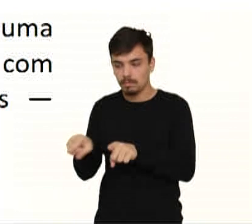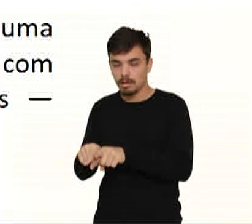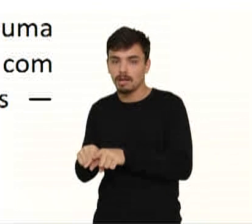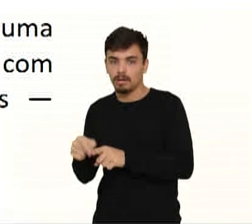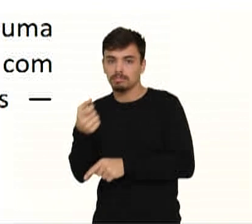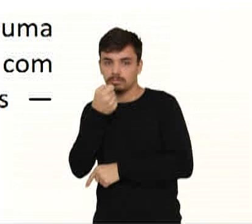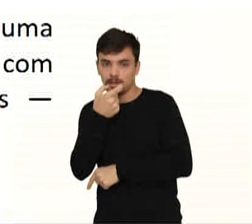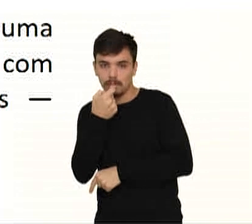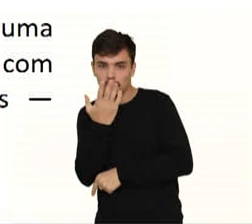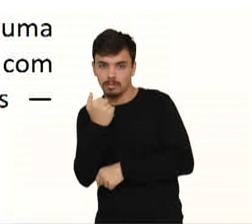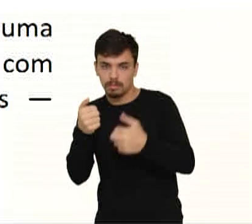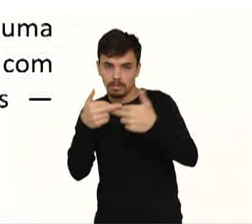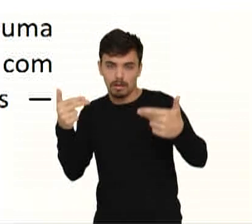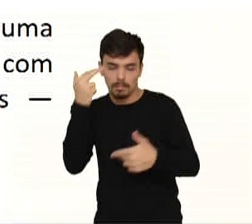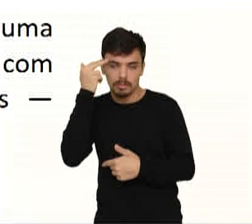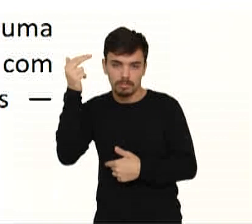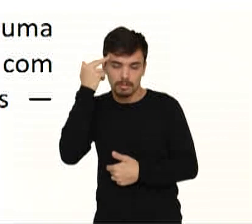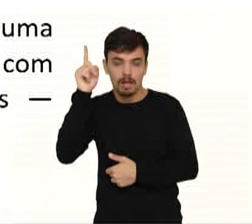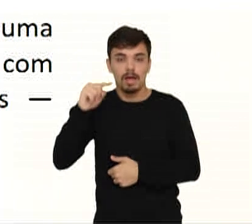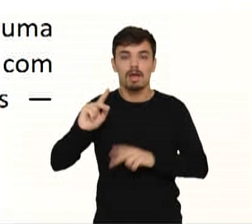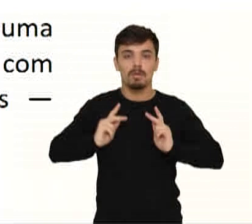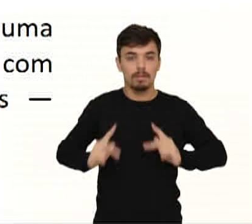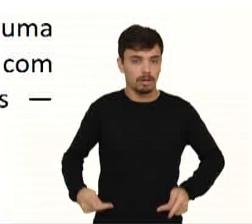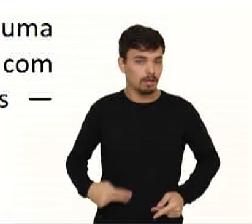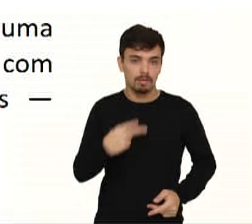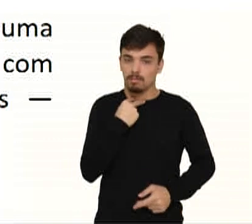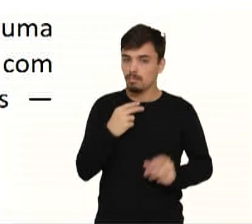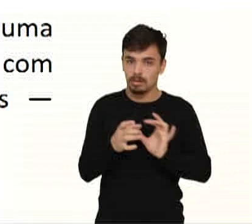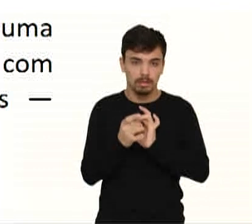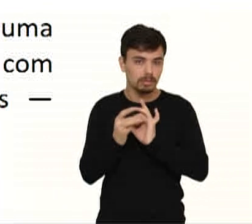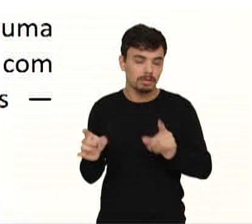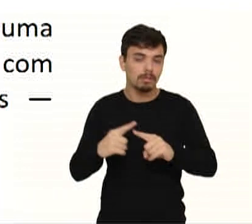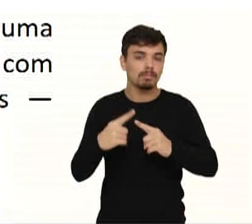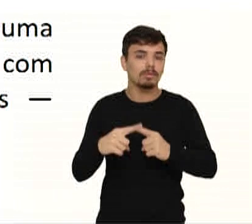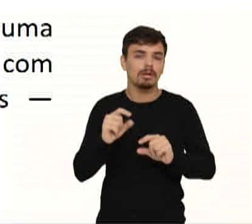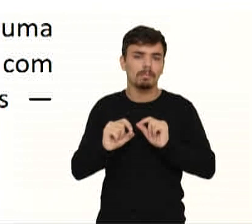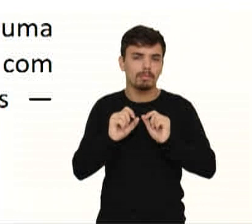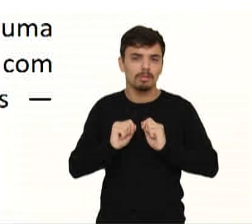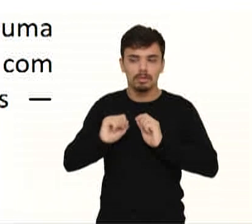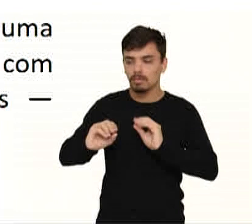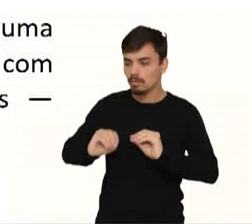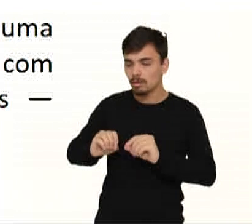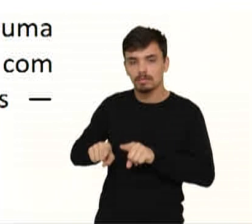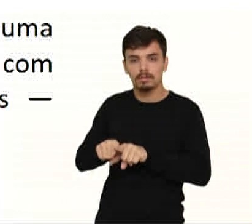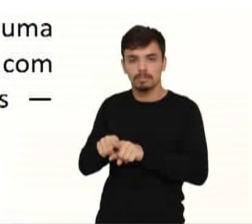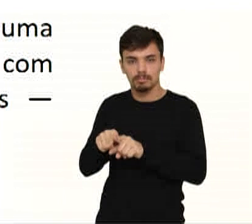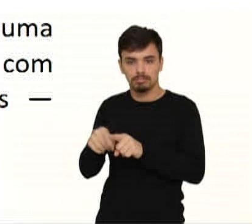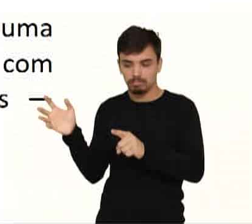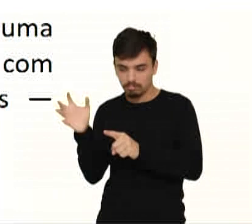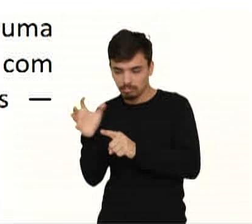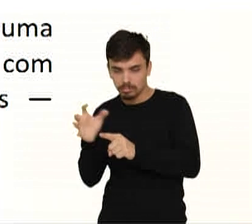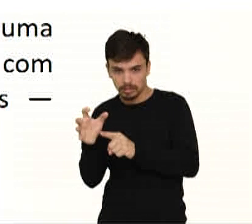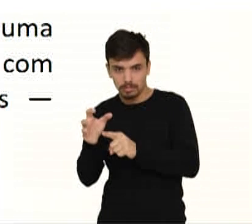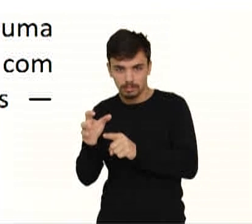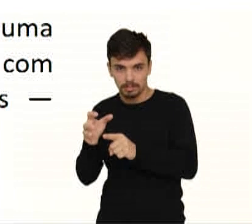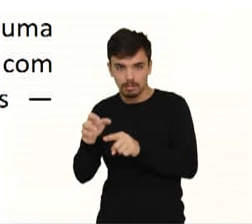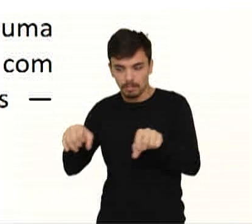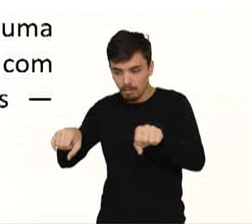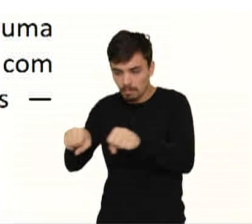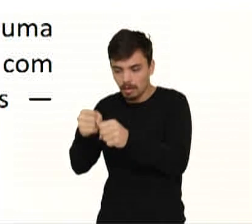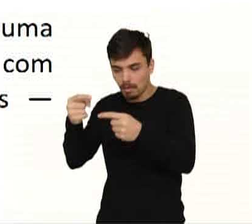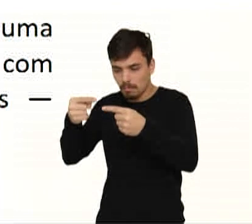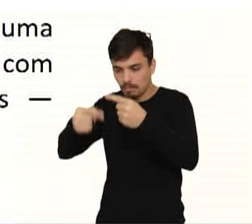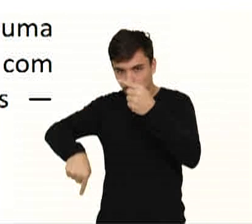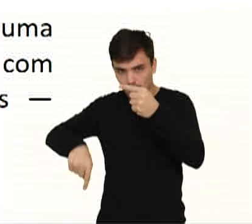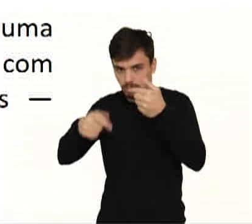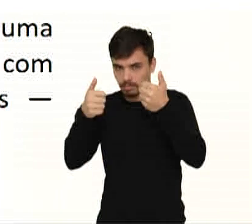tradicionais. É algo que a humanidade não pode permitir, pois pode ser um ponto de inflexão para o colapso da civilização. Então, olha só o que está dizendo